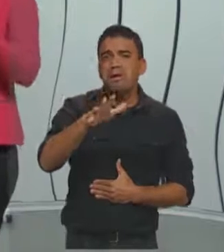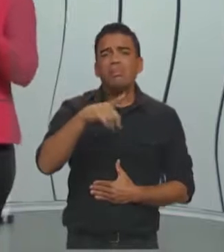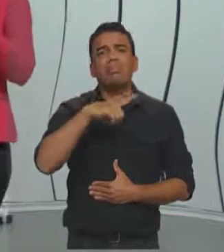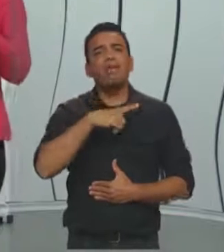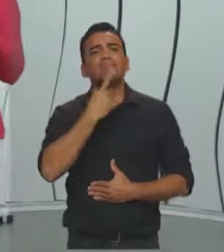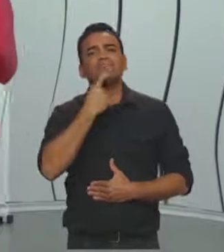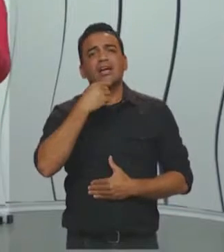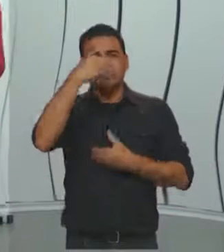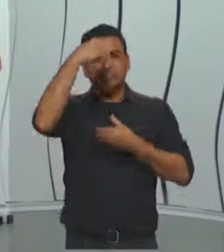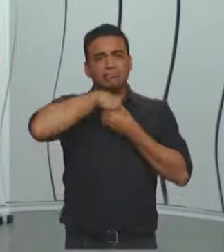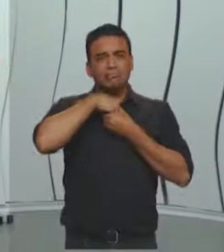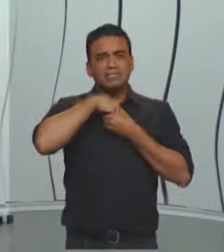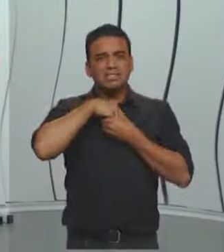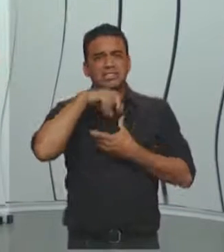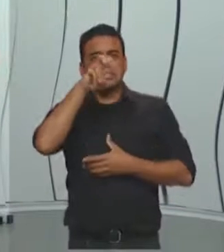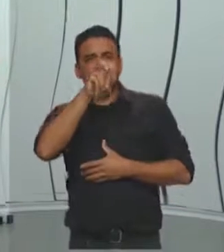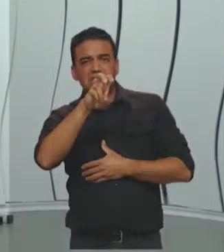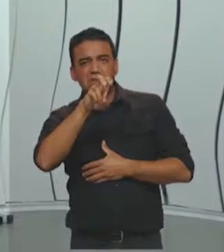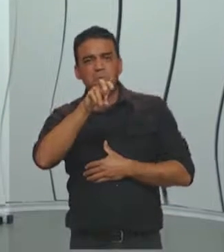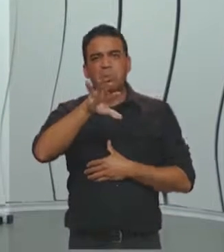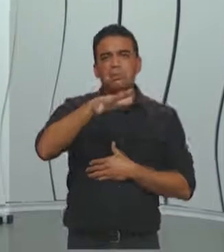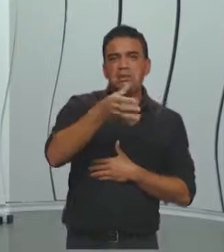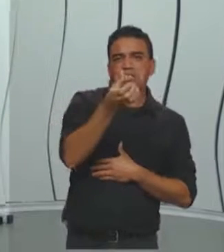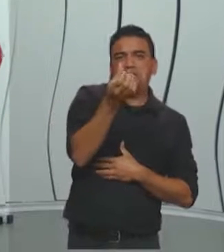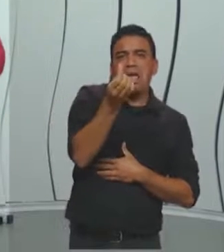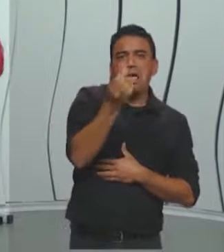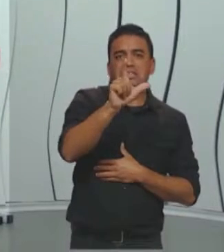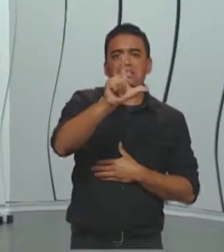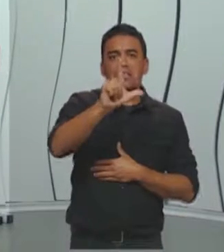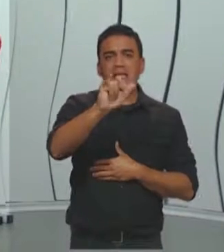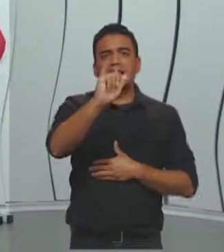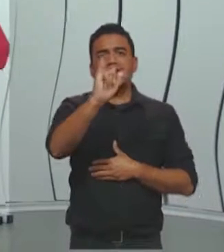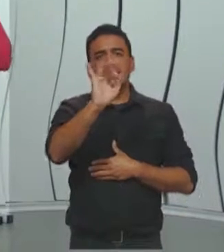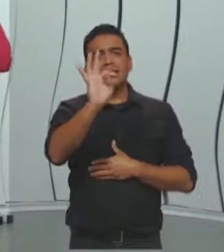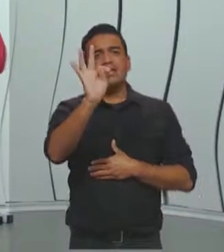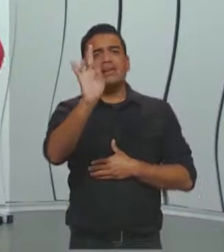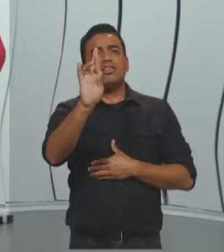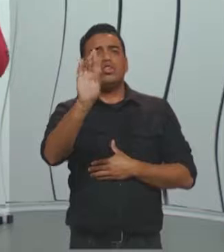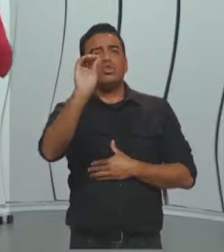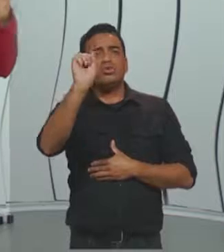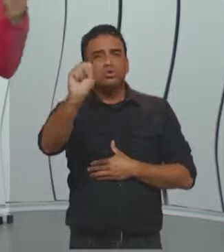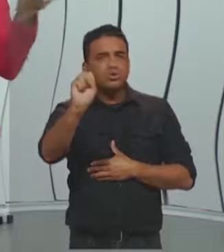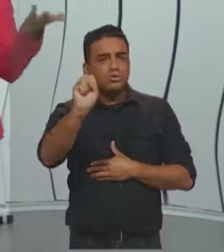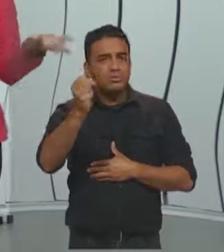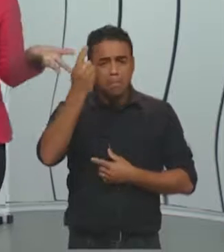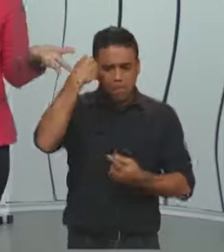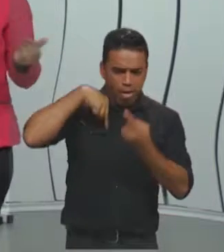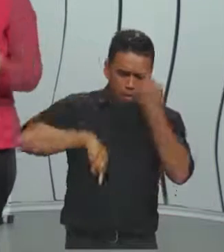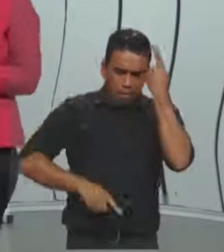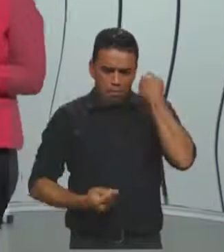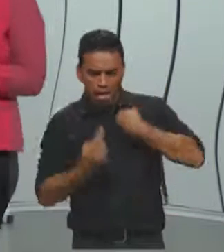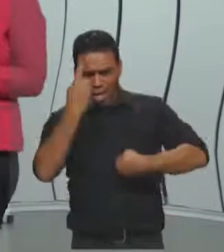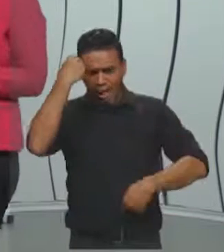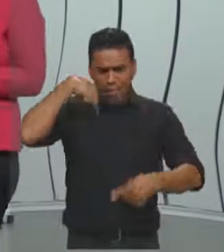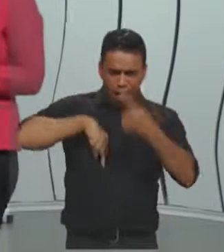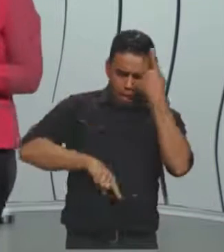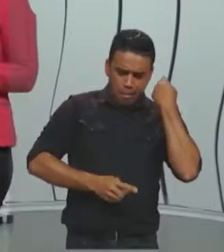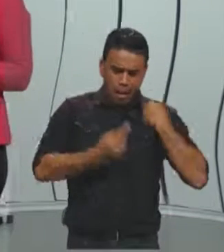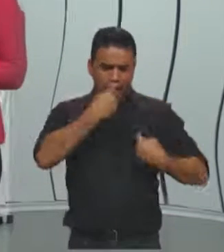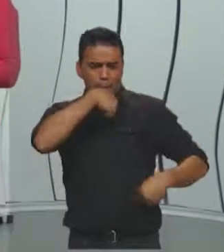sangue. Esses 5 a 6 litros, ele passa muitas e muitas e muitas vezes durante o dia pelo